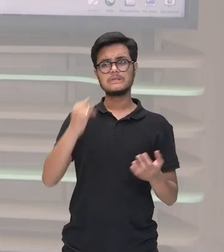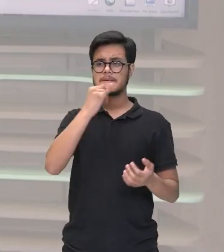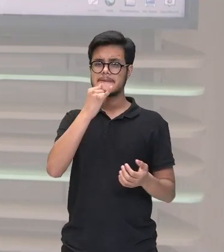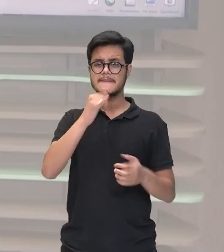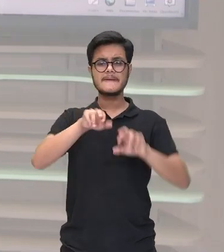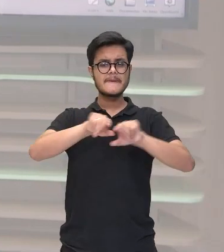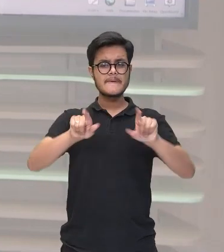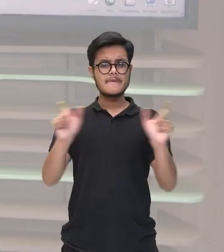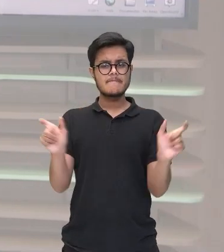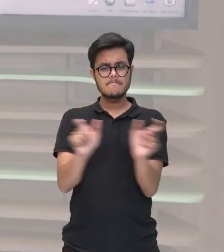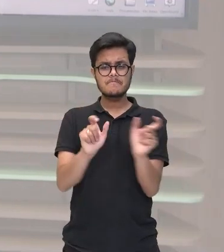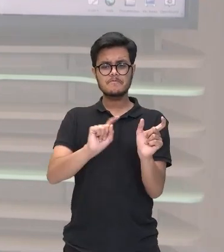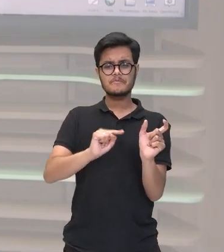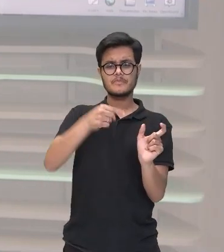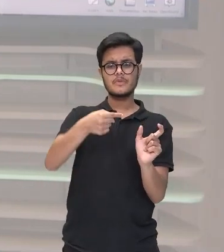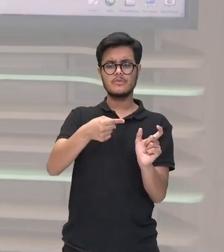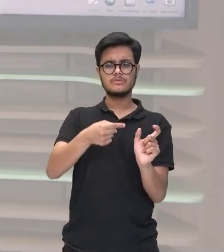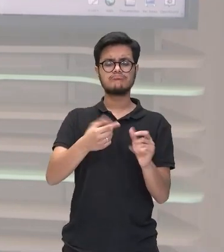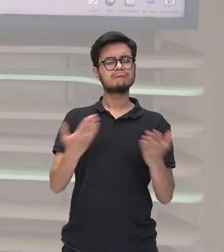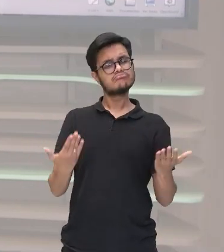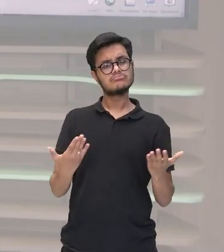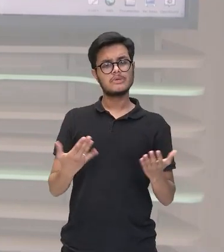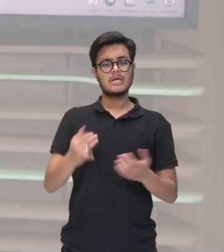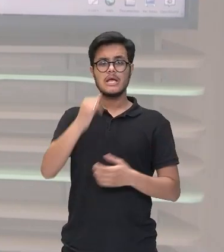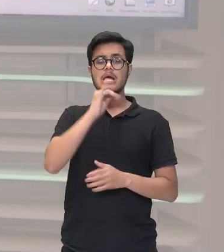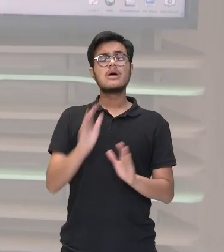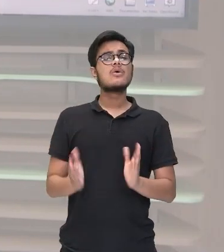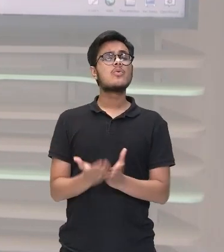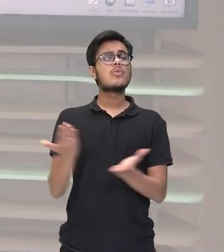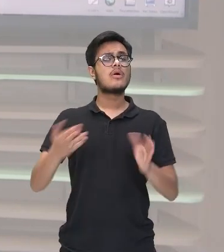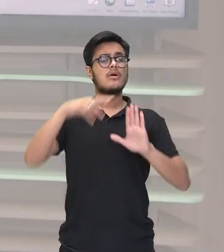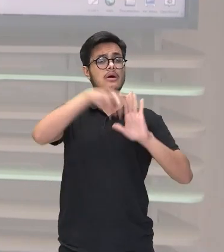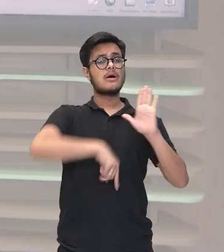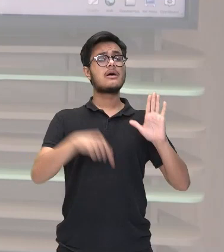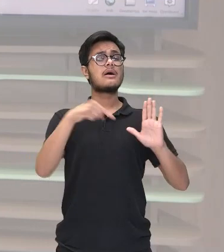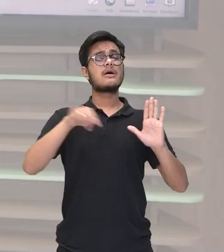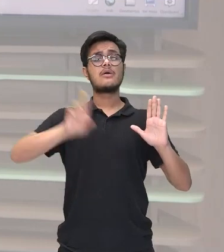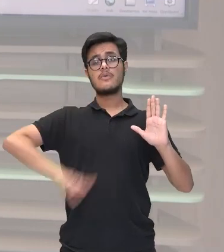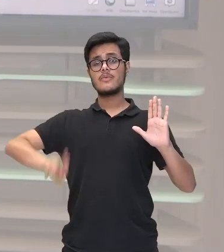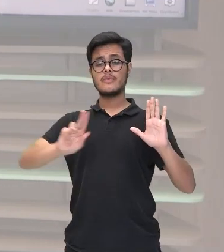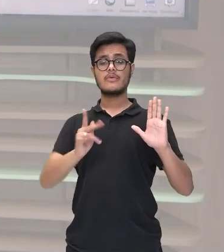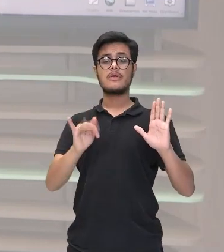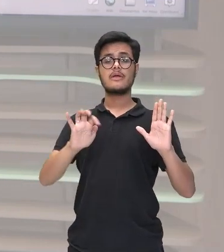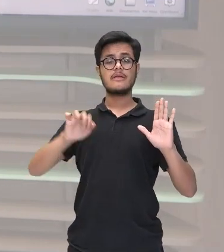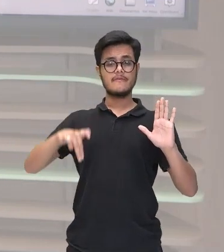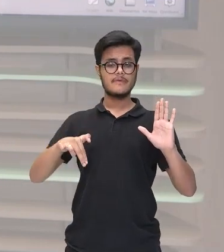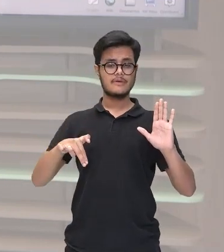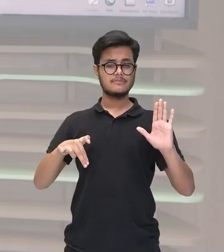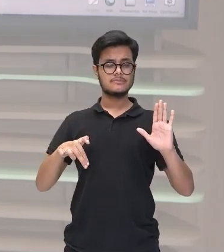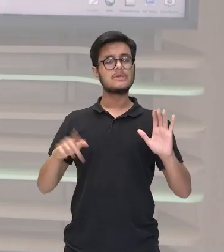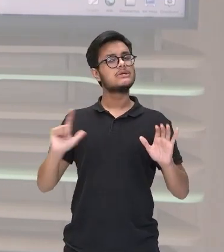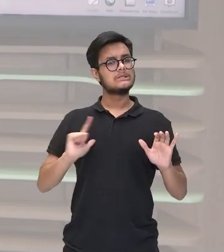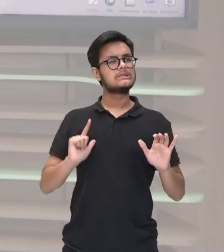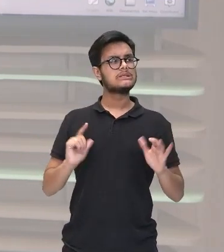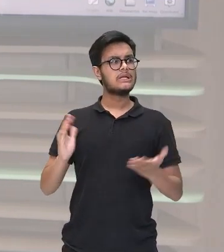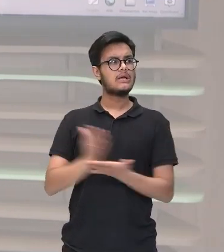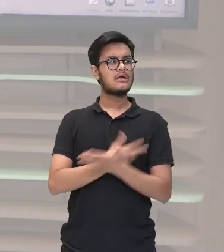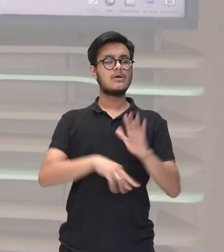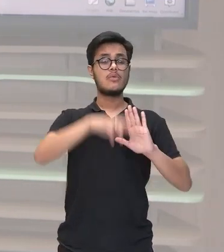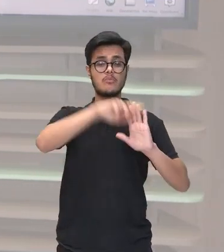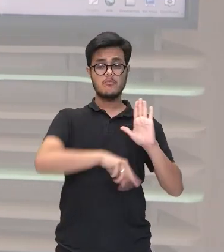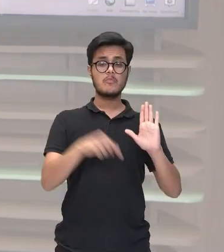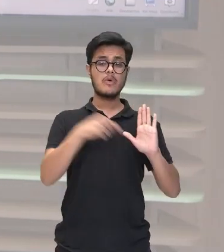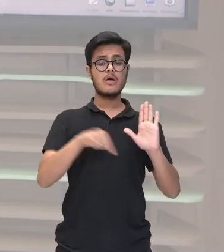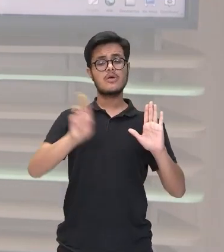compostas, elas empregam hífens e outras não. Então, qual é a regra do uso do hífen? O uso do hífen ele possui algumas definições no que tange ali